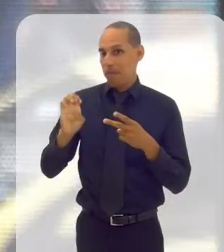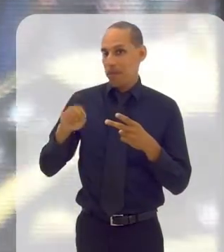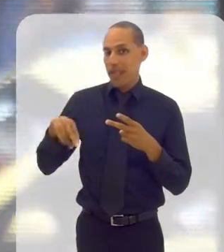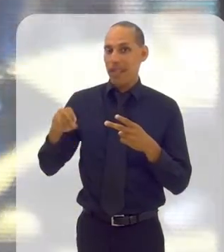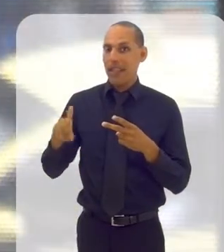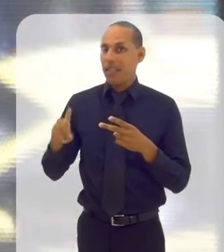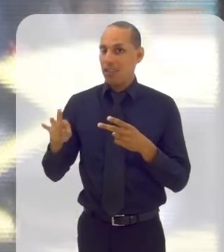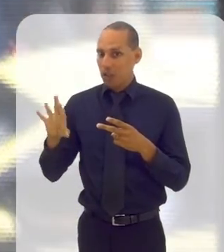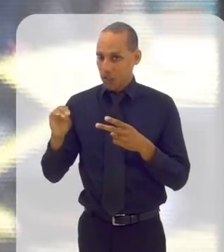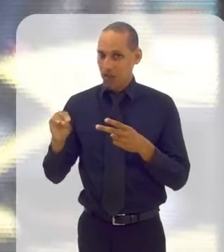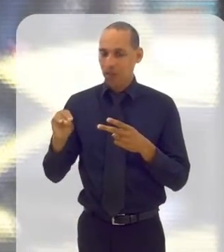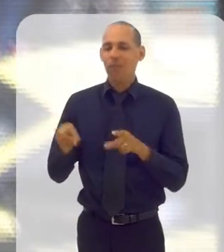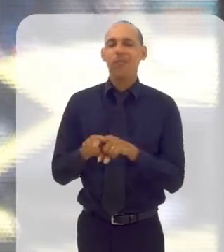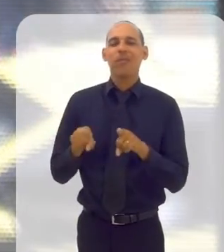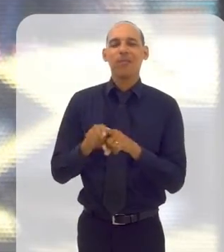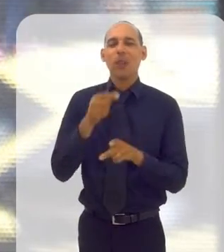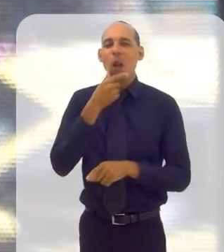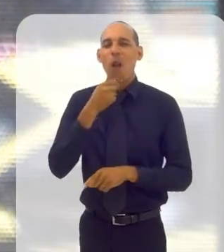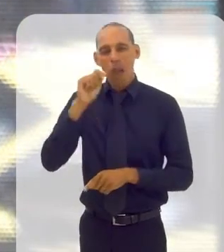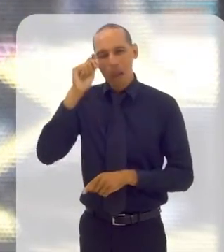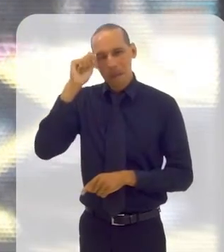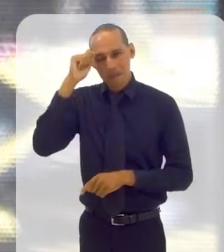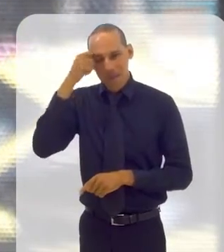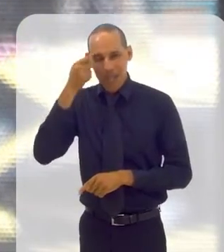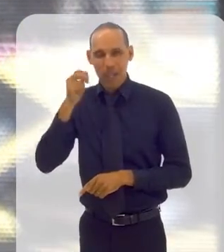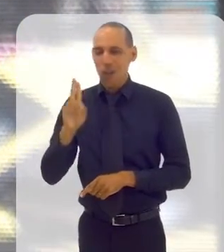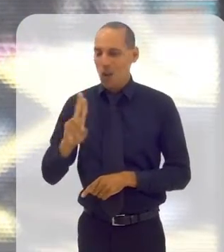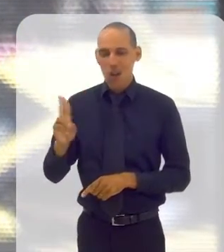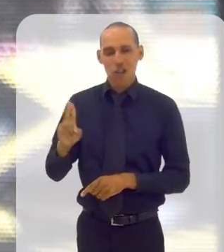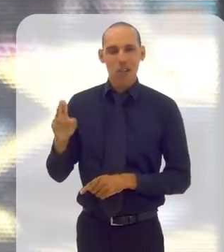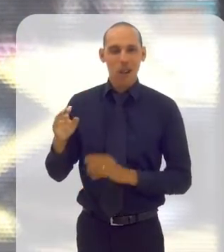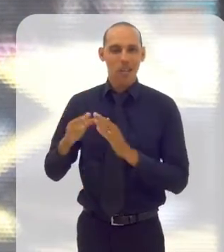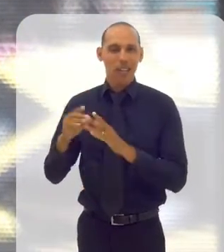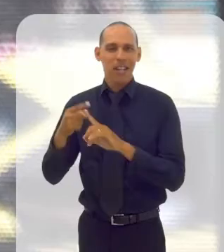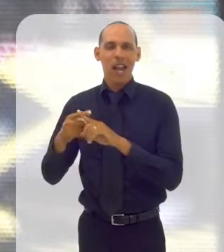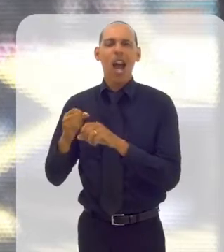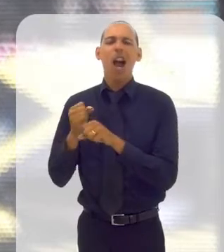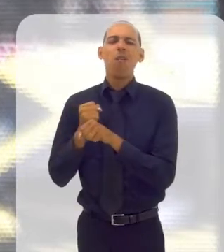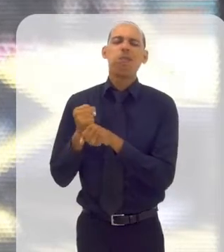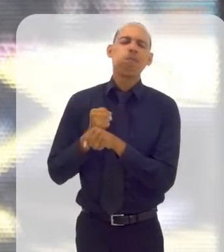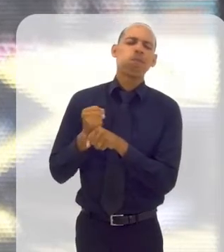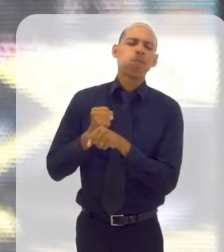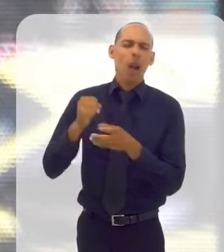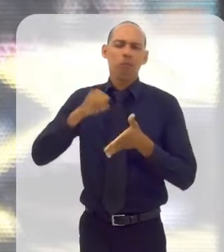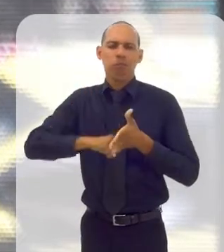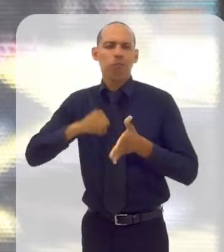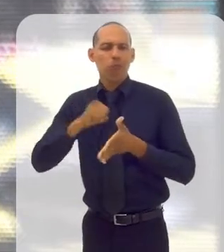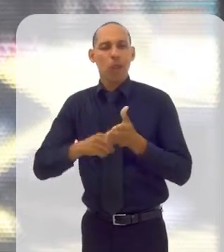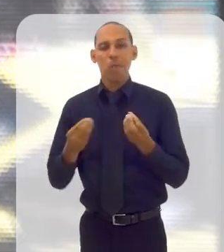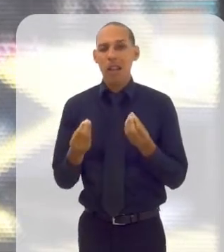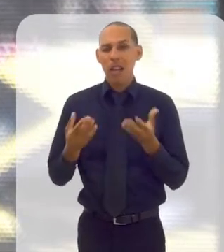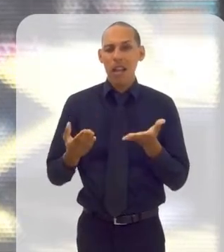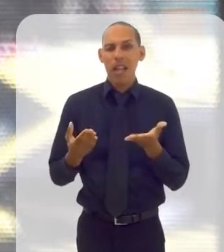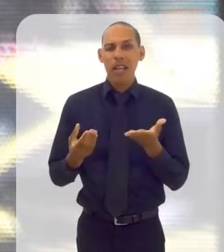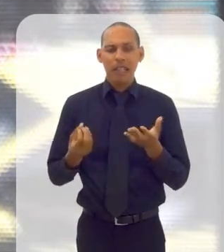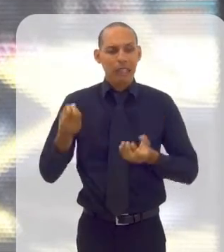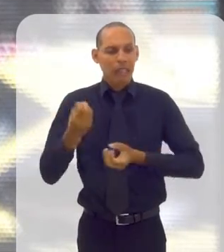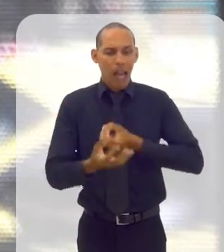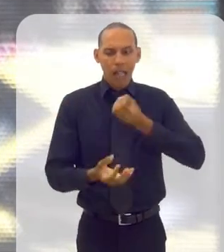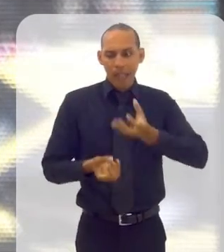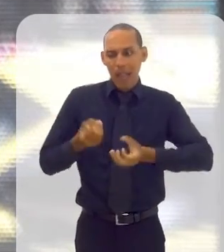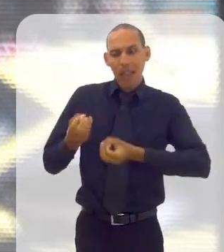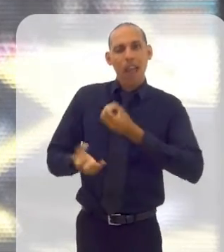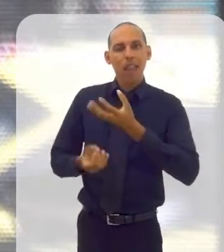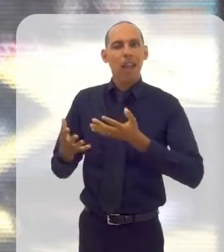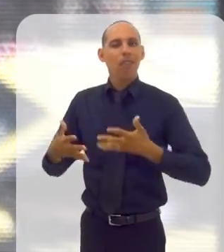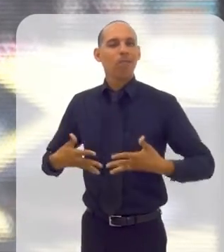Igreja do Rosário e São Benedito dos Homens Pretos, vão, durante muito tempo, lutar e buscar formas